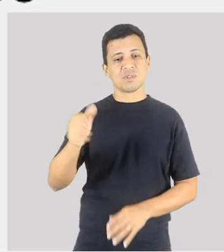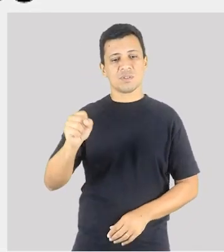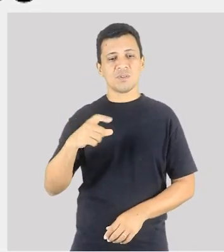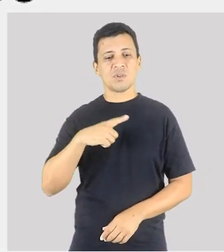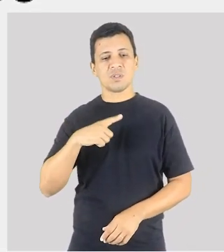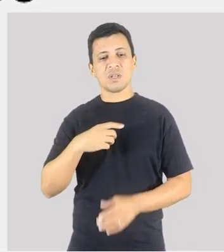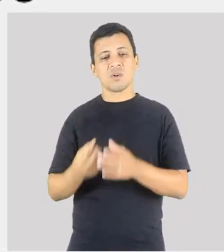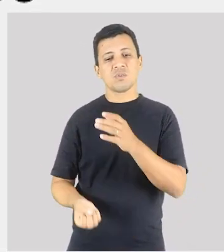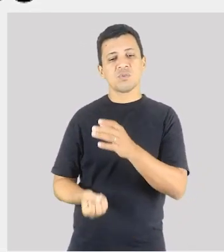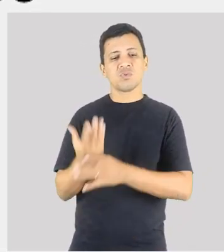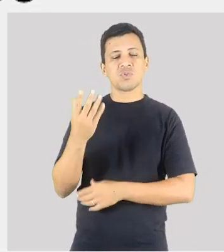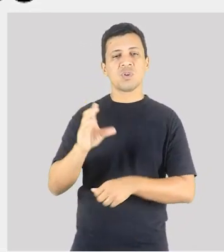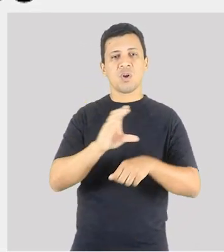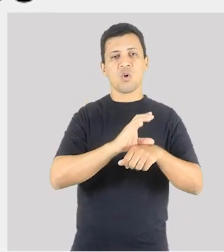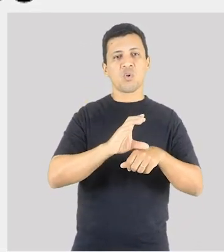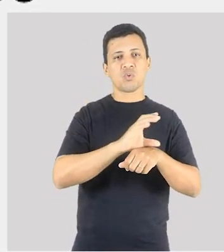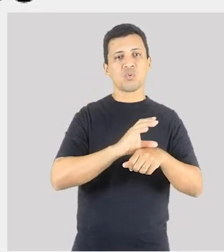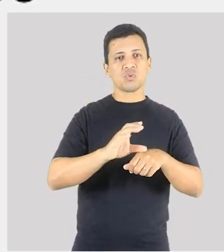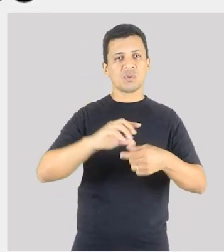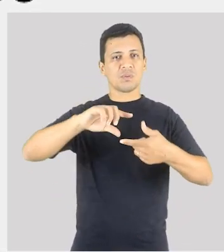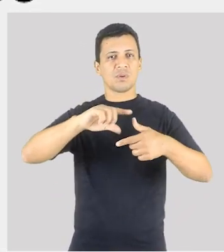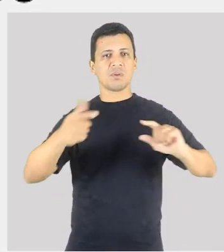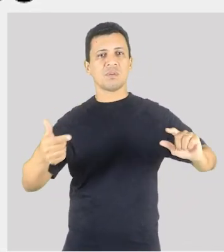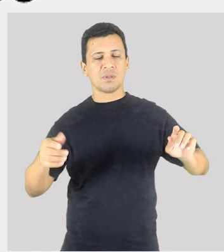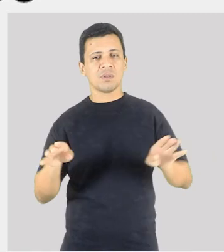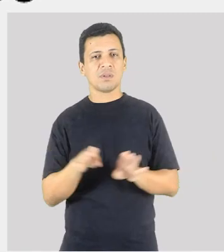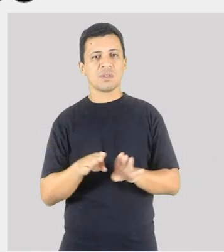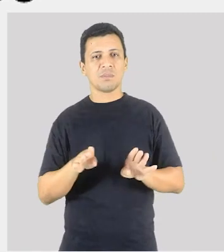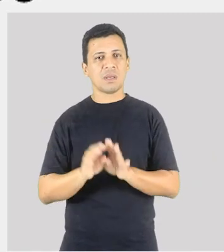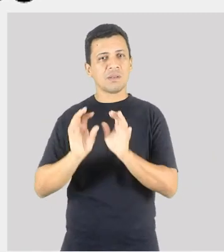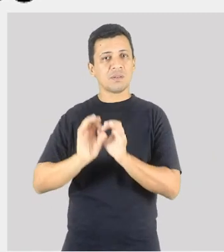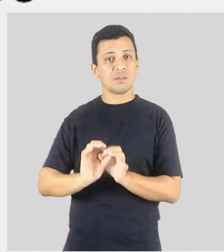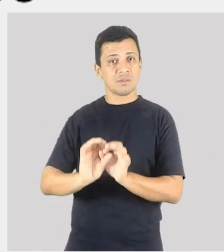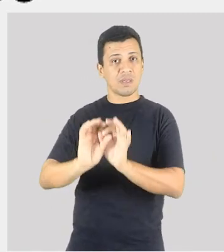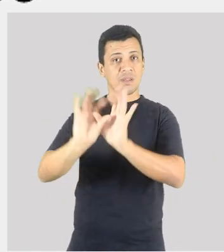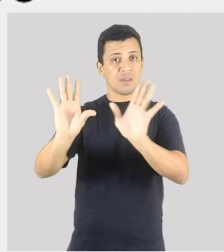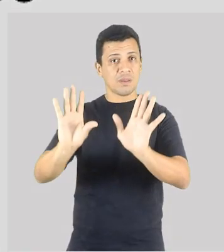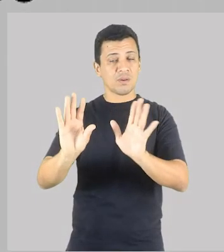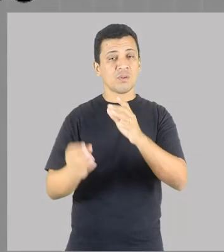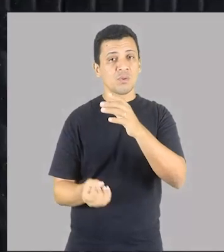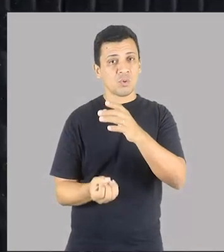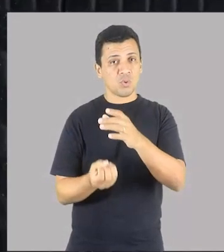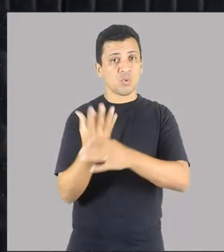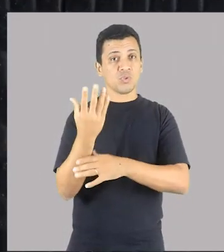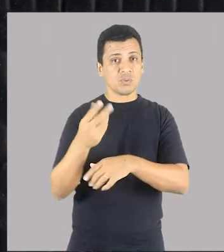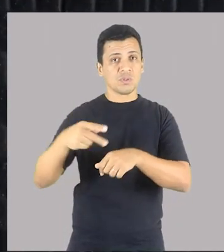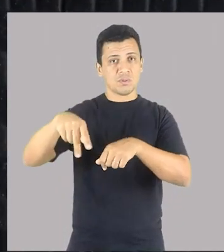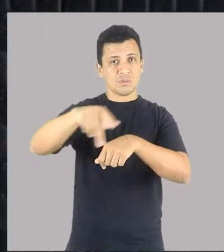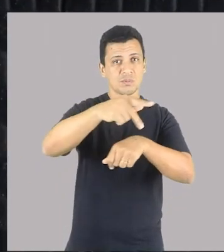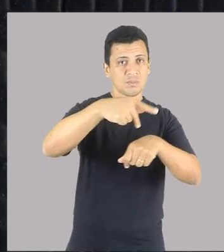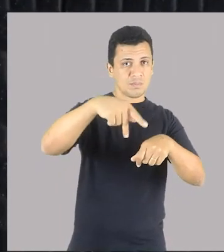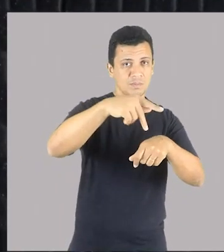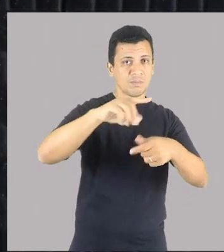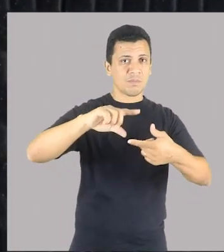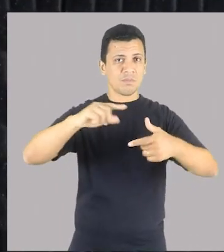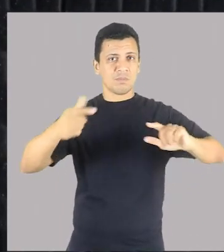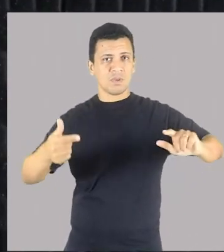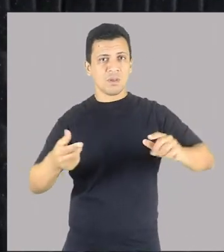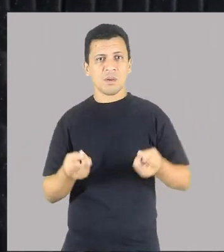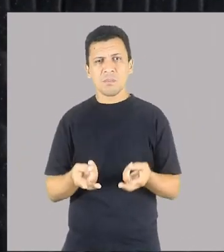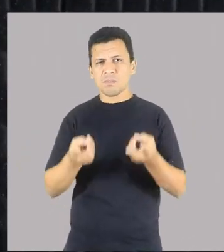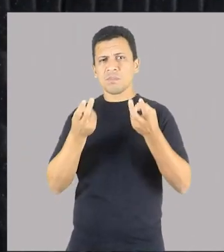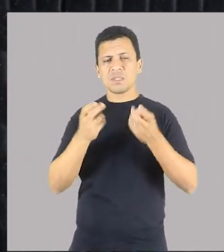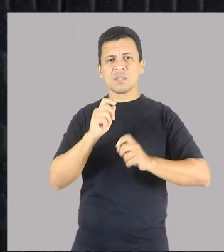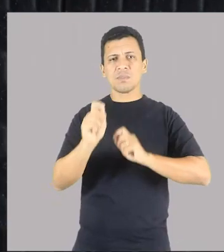constitucionalismo moderno liberal, ou seja, com a instituição do Estado moderno liberal, nós começamos a observar que